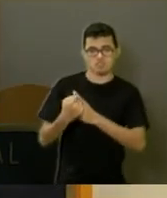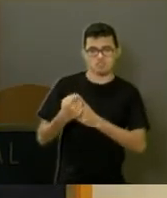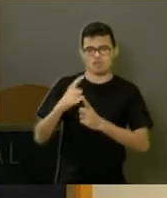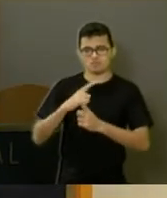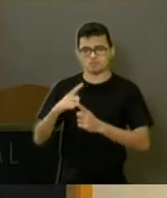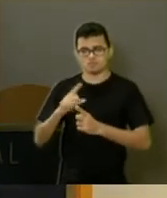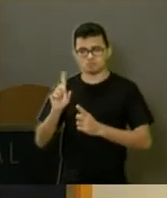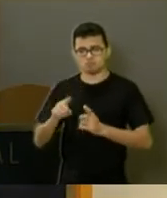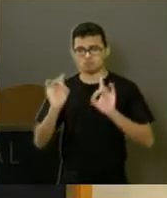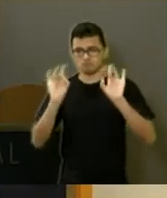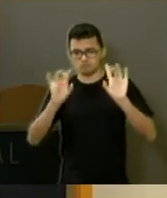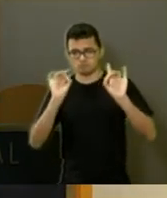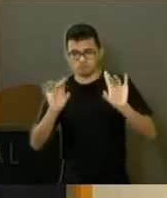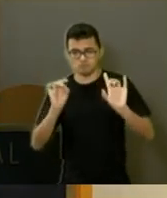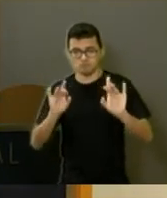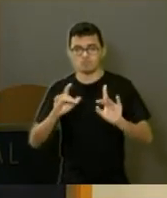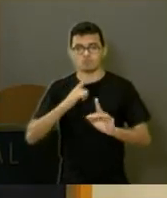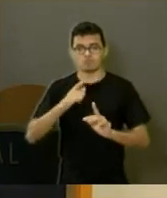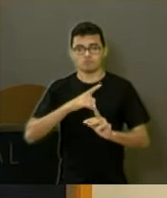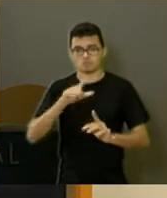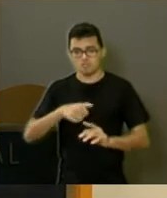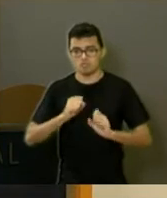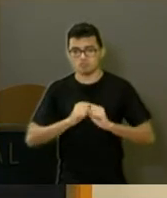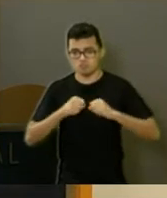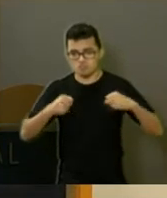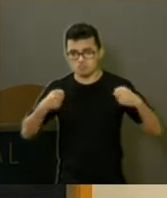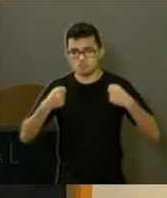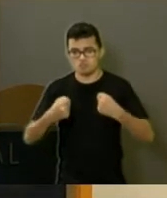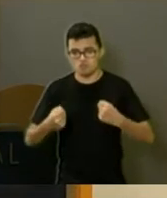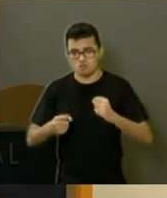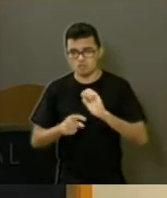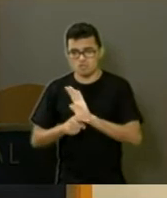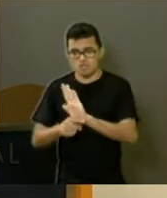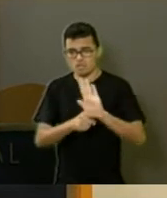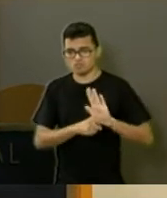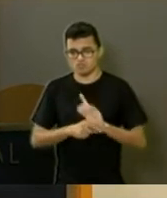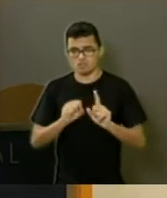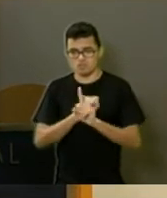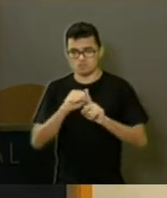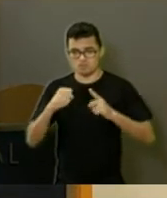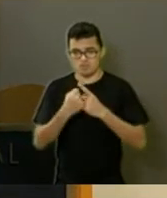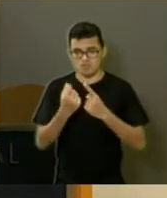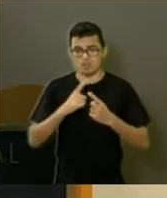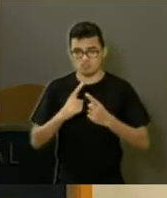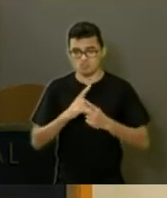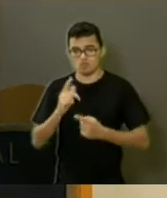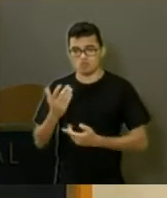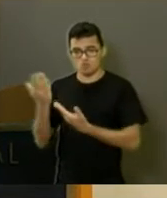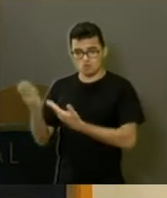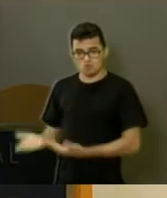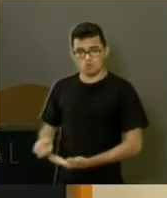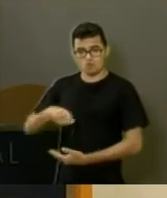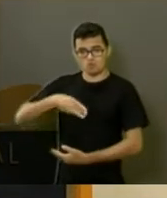têm comprometimento com a sociedade. E o senhor Moacir e a família dele têm esse comprometimento. Quero